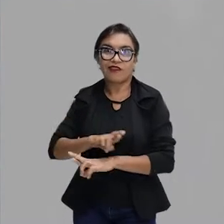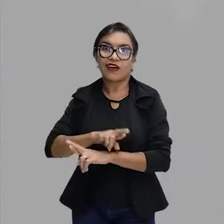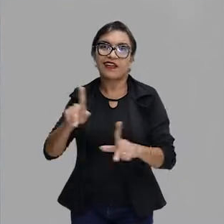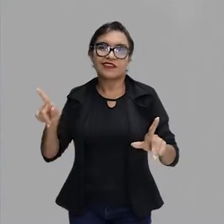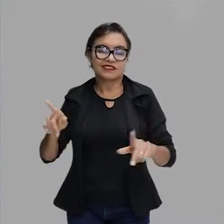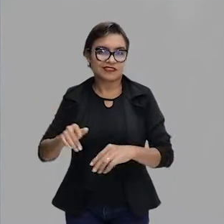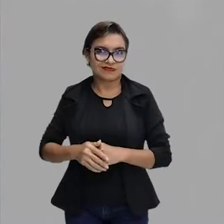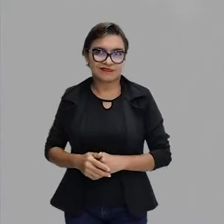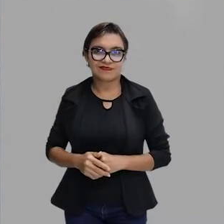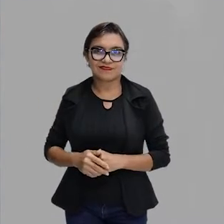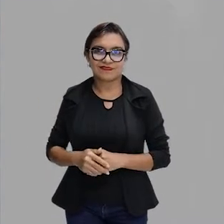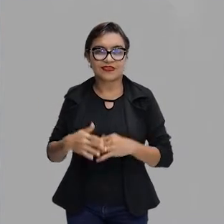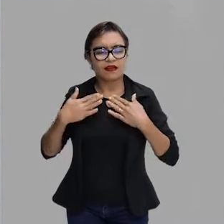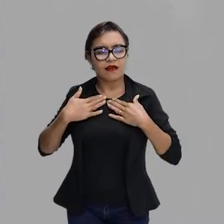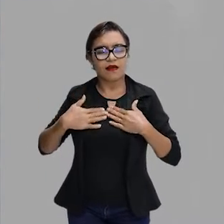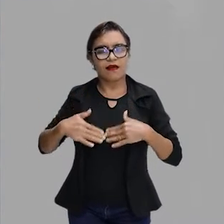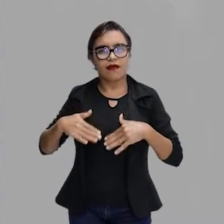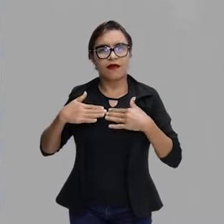tranquilo, ó.